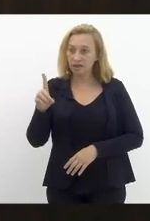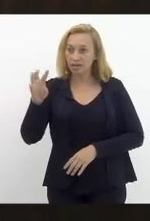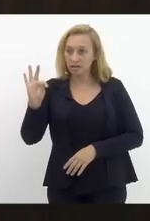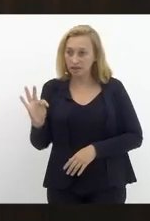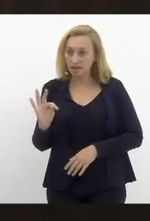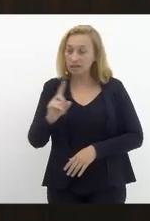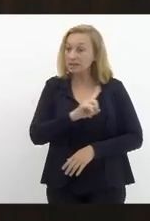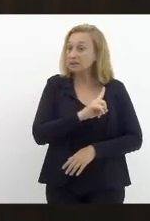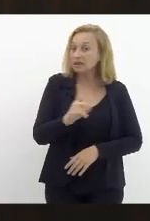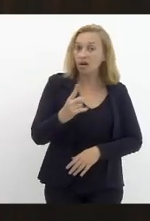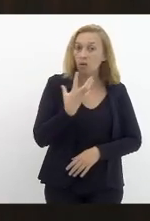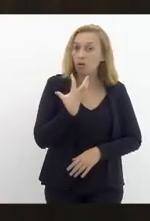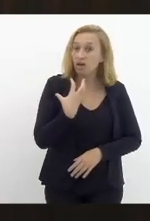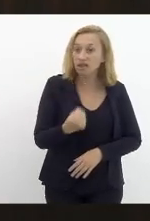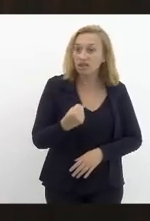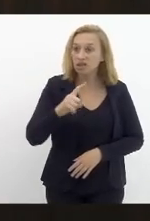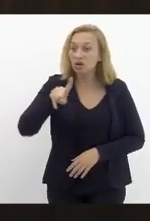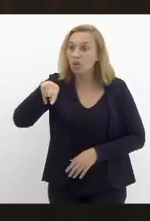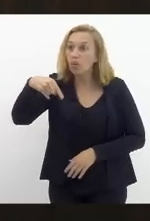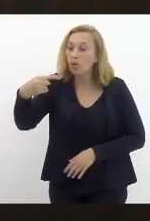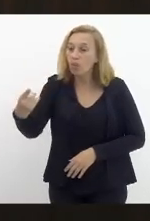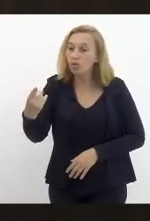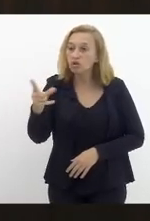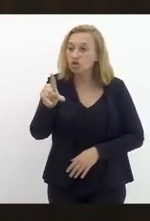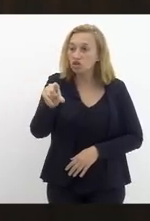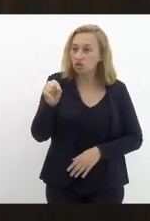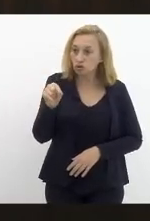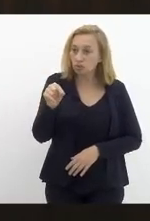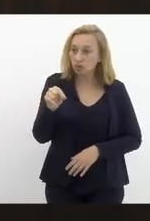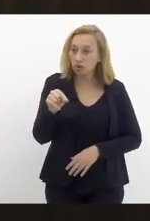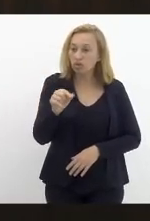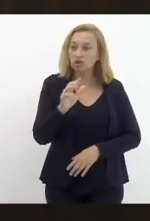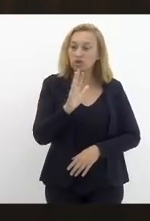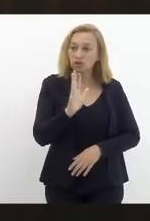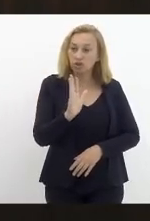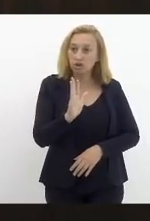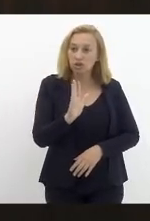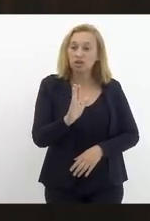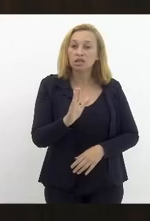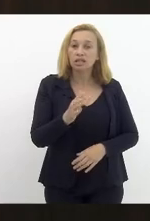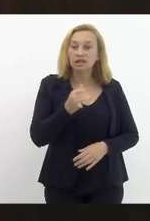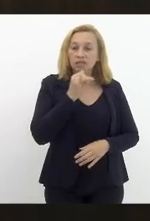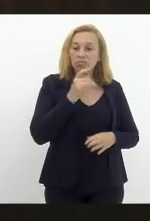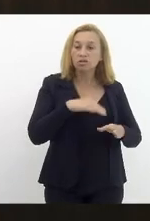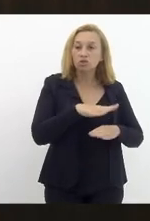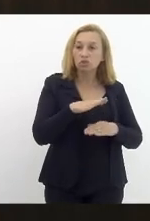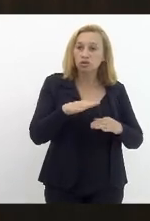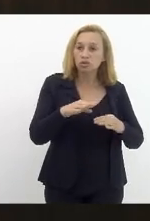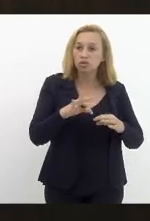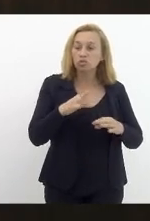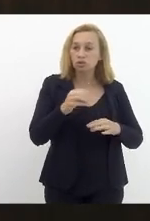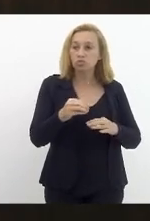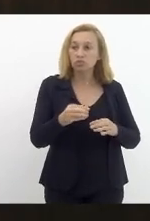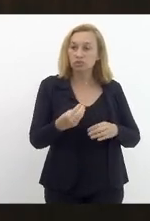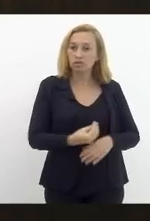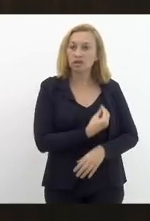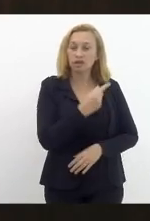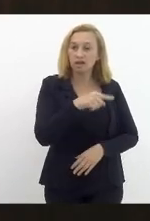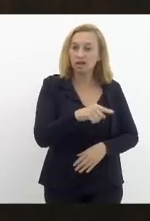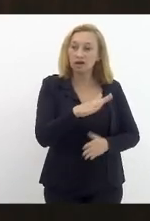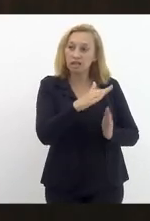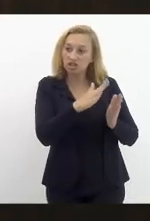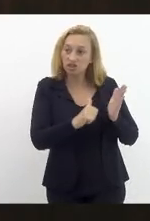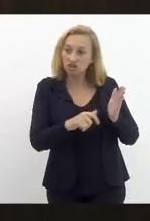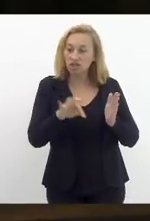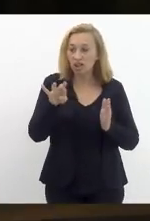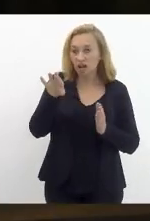não aceita outra decisão, a exemplo das comissões que estão aqui, sem ter a derrubada